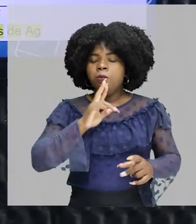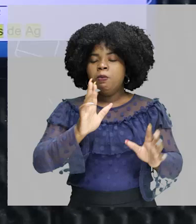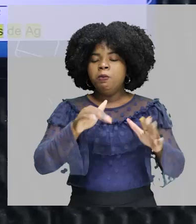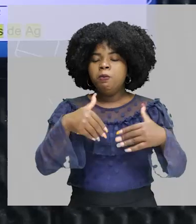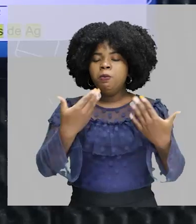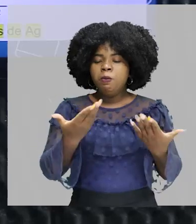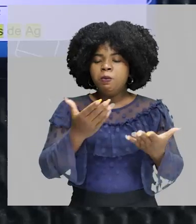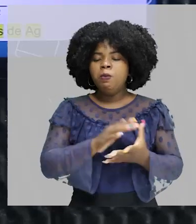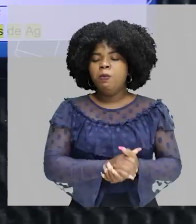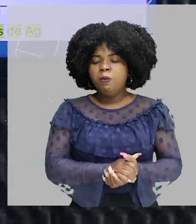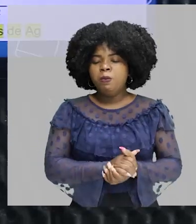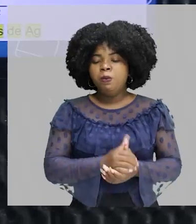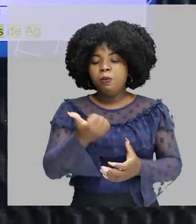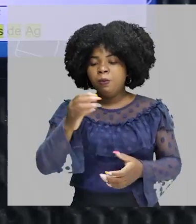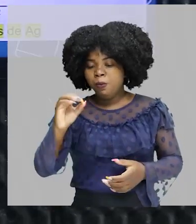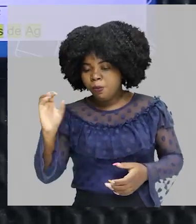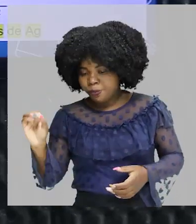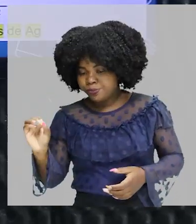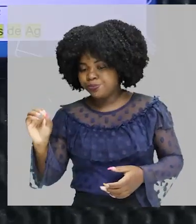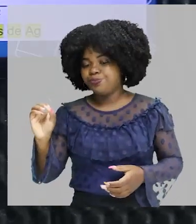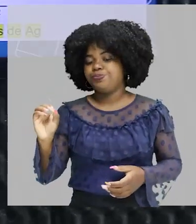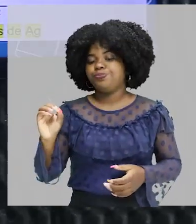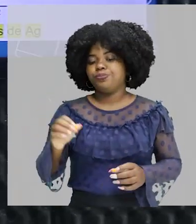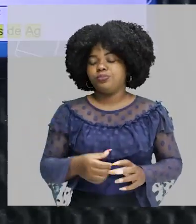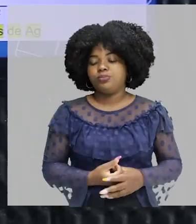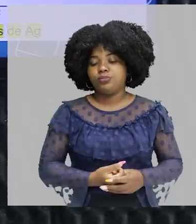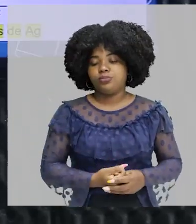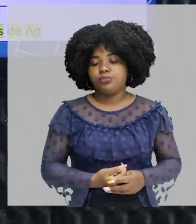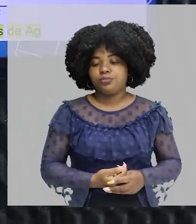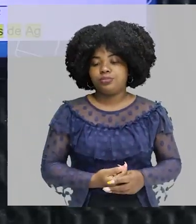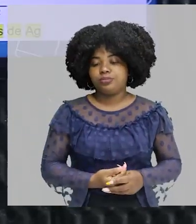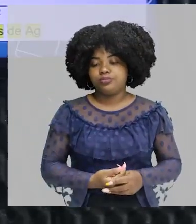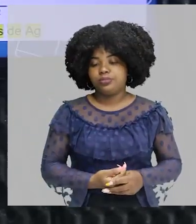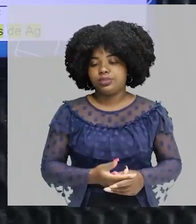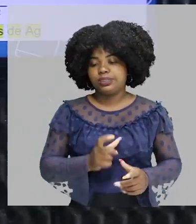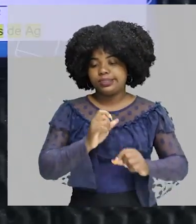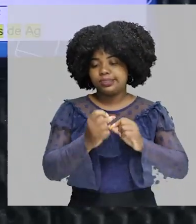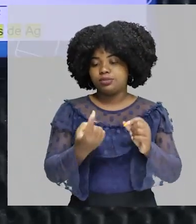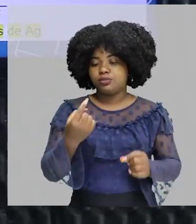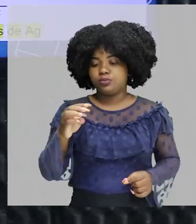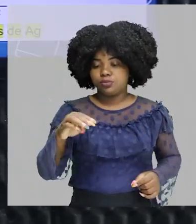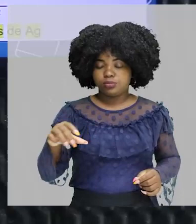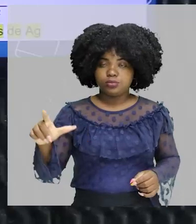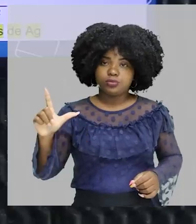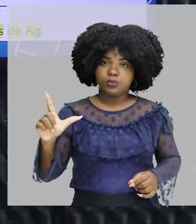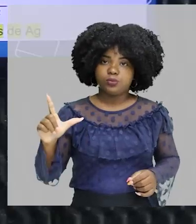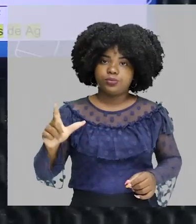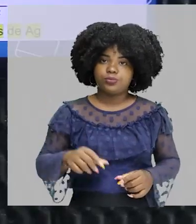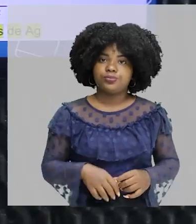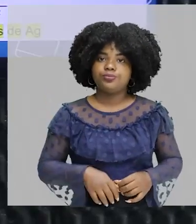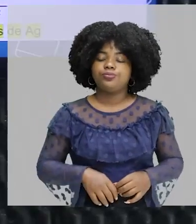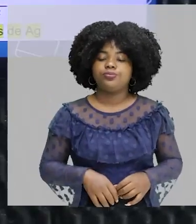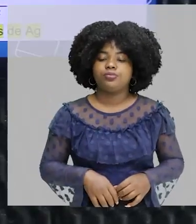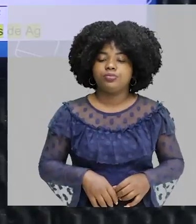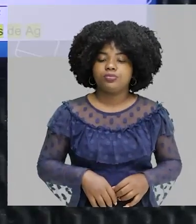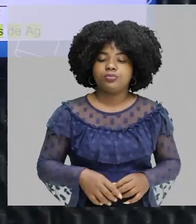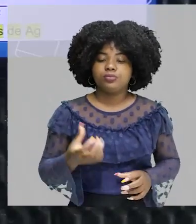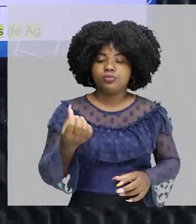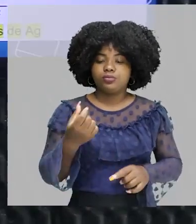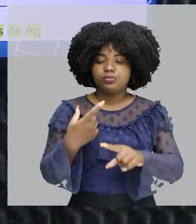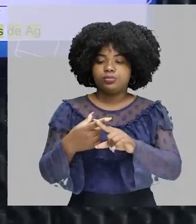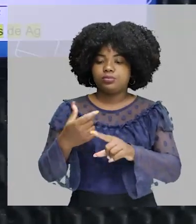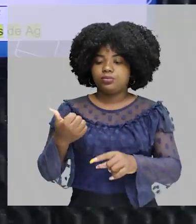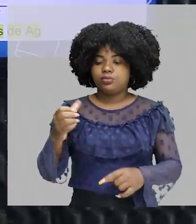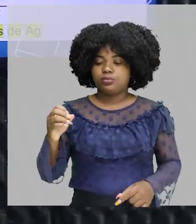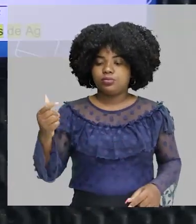a 100 gramas. Então, 100 gramas de prata, nós vamos ter o mol, 6 vezes 10 elevado a